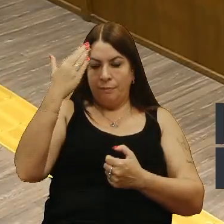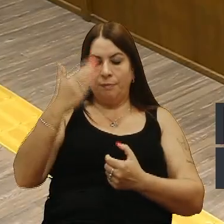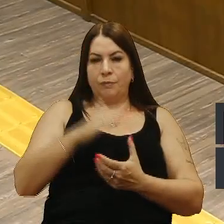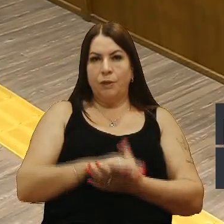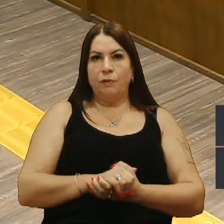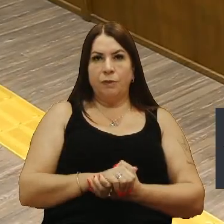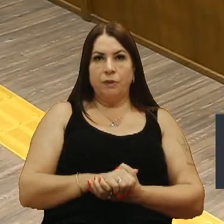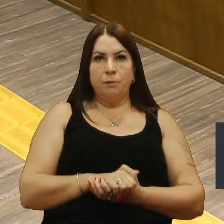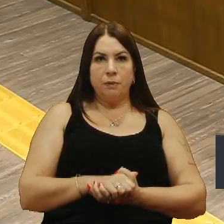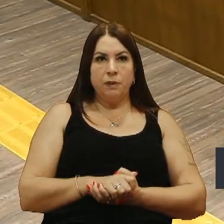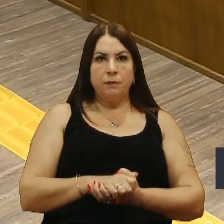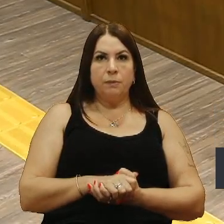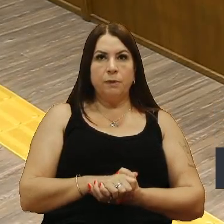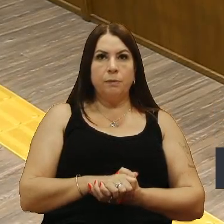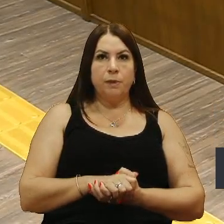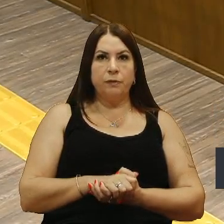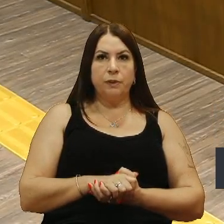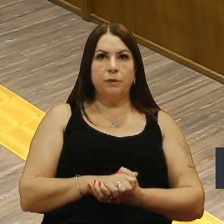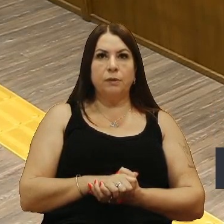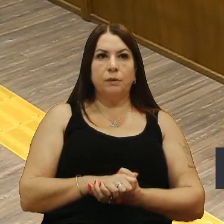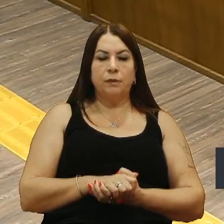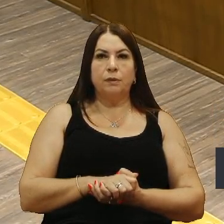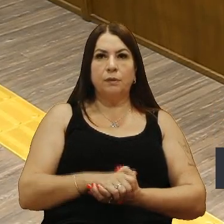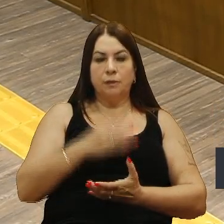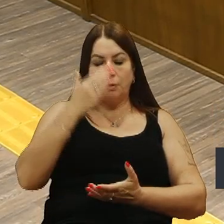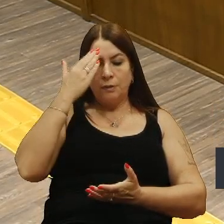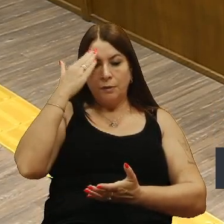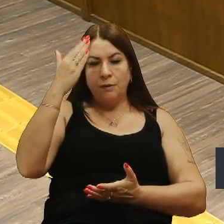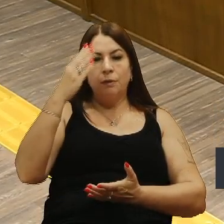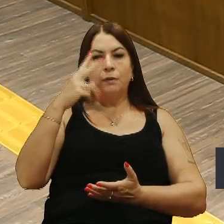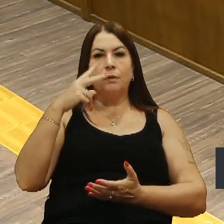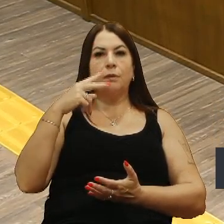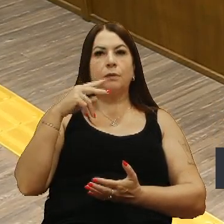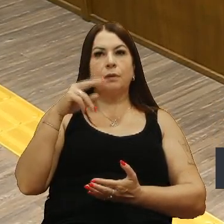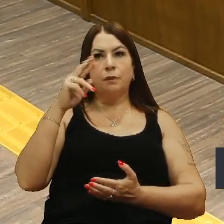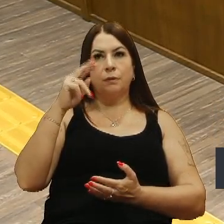Obrigado, vereadora Rose Frigeire. Com a palavra